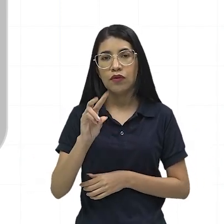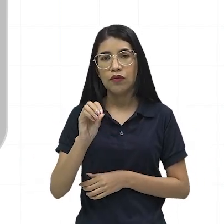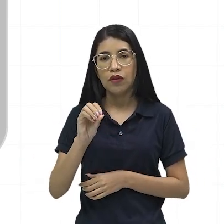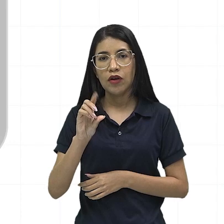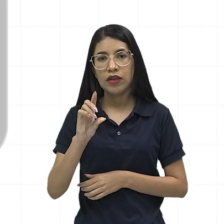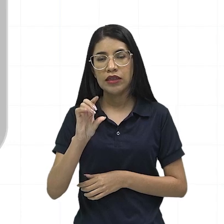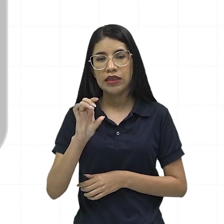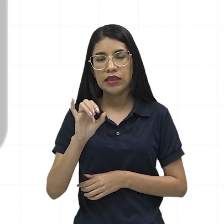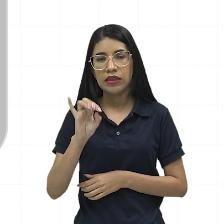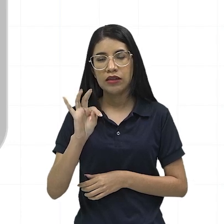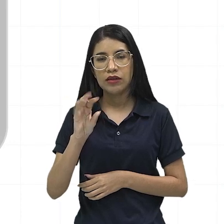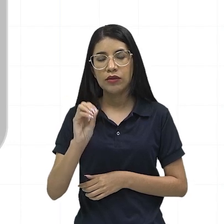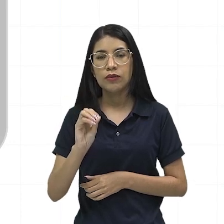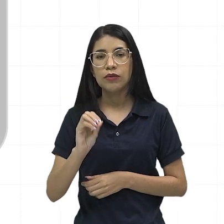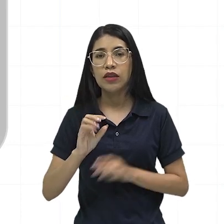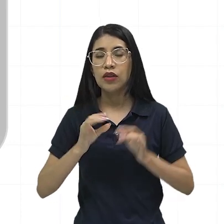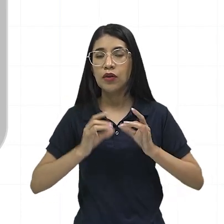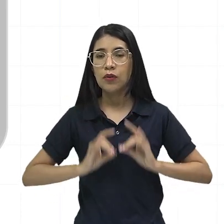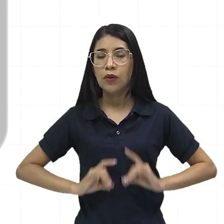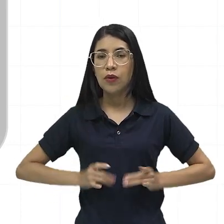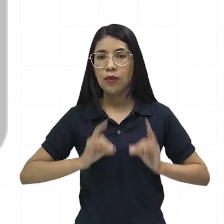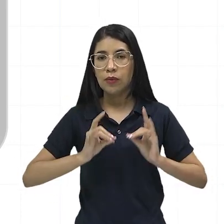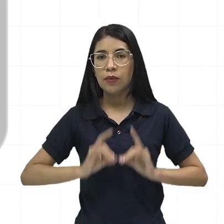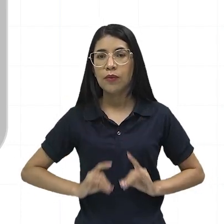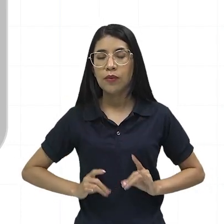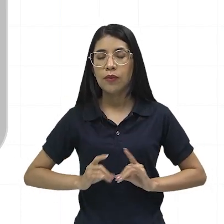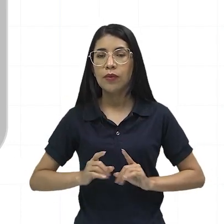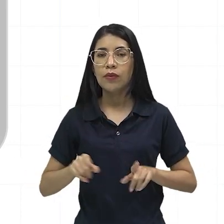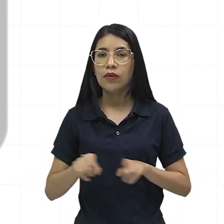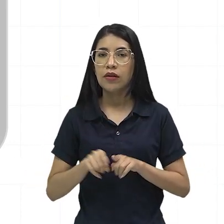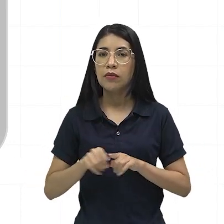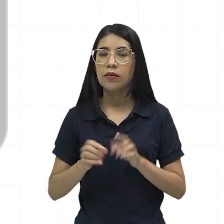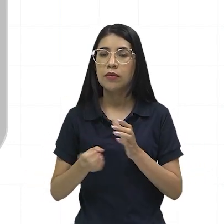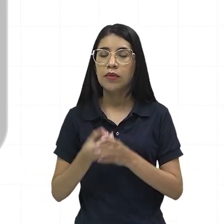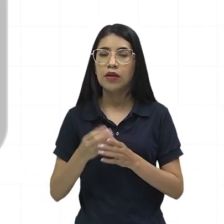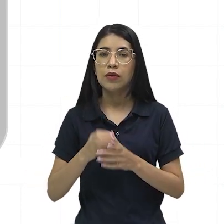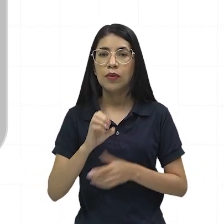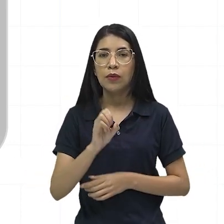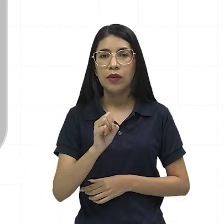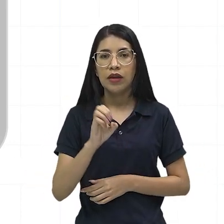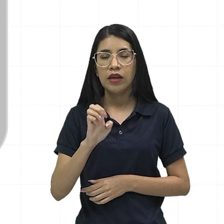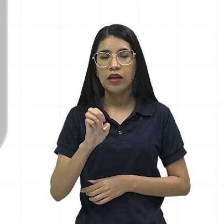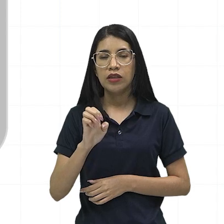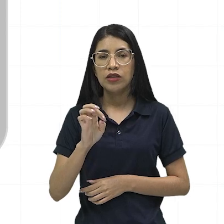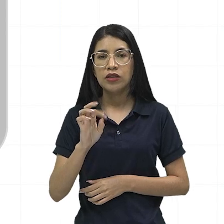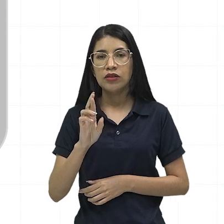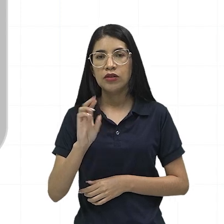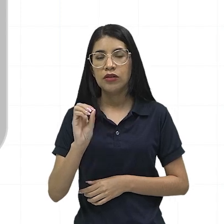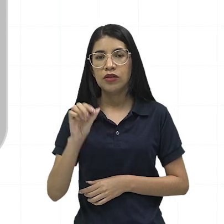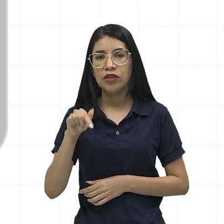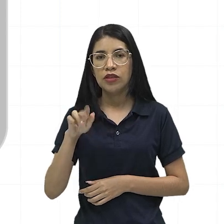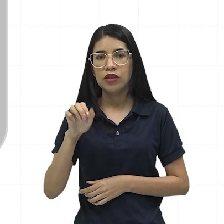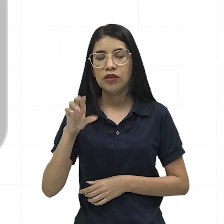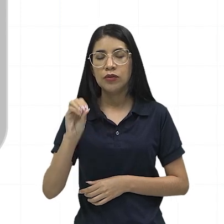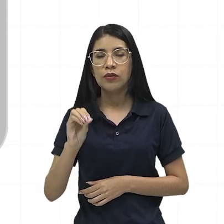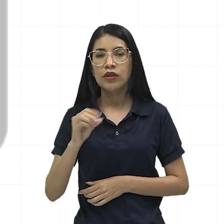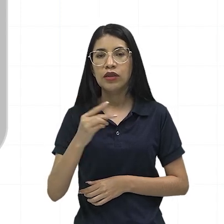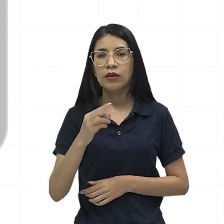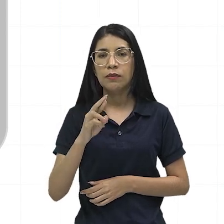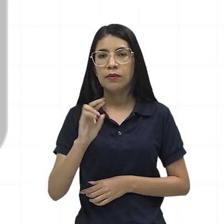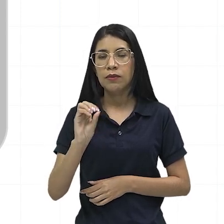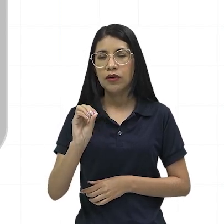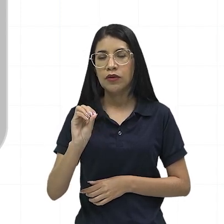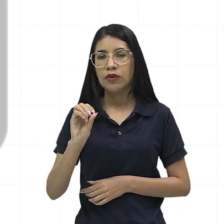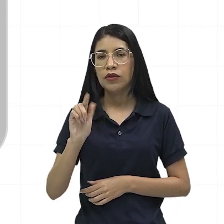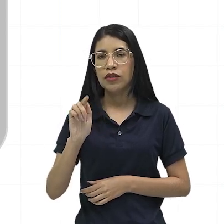os hormônios, eles produzem ali, né, esses hormônios que são estrógeno e progesterona, tá? As